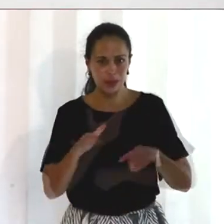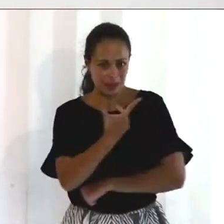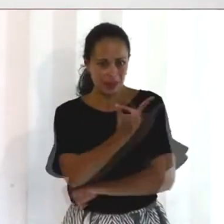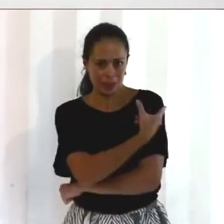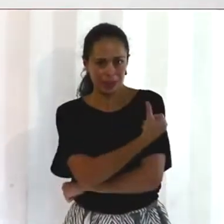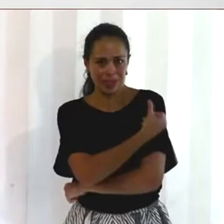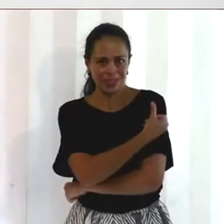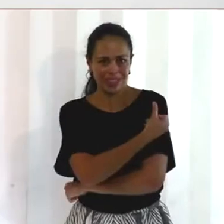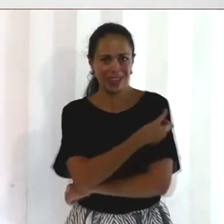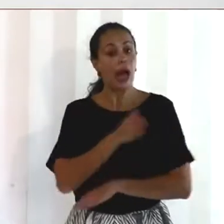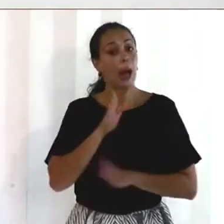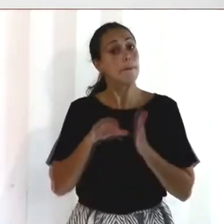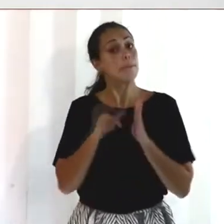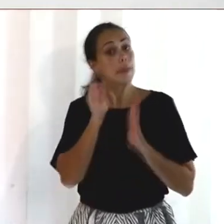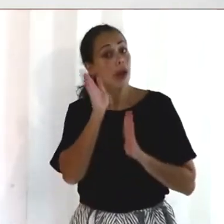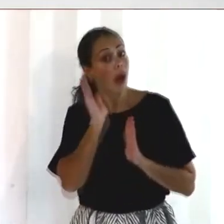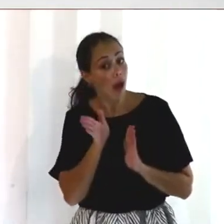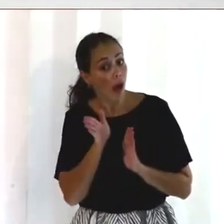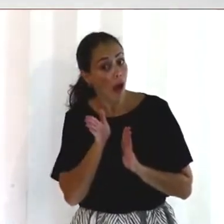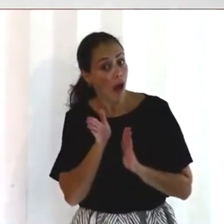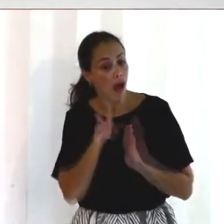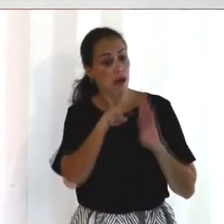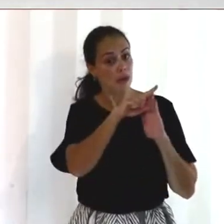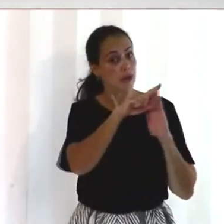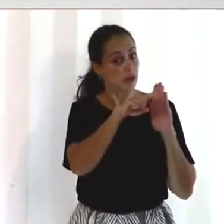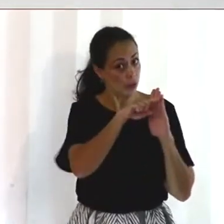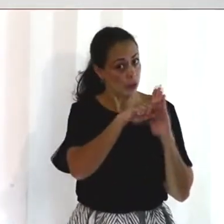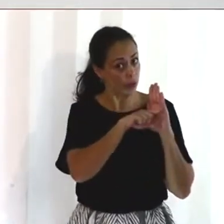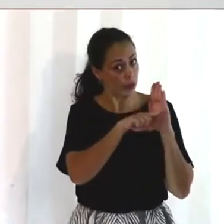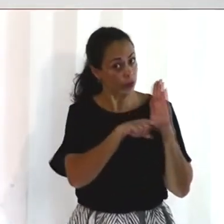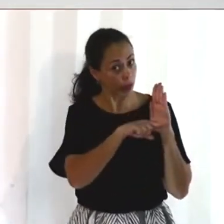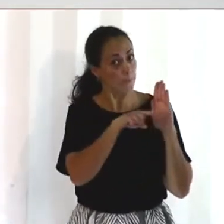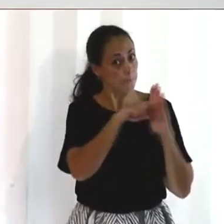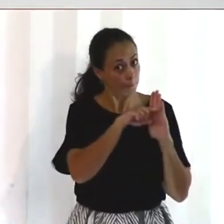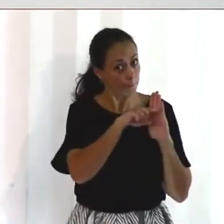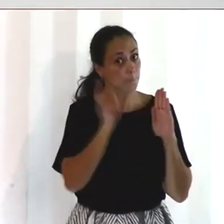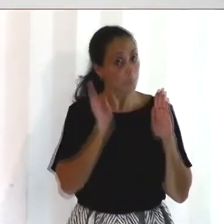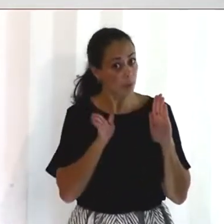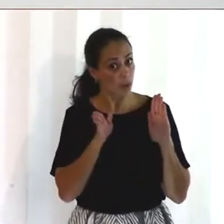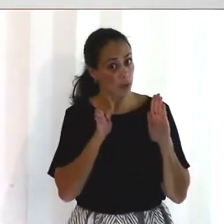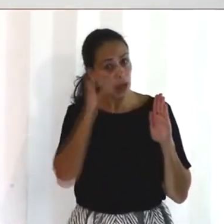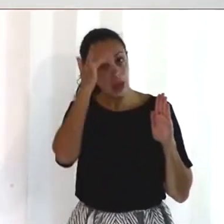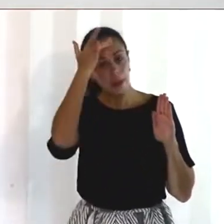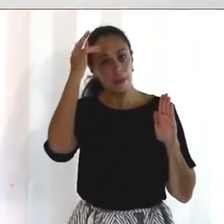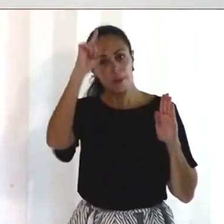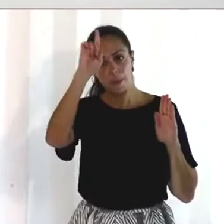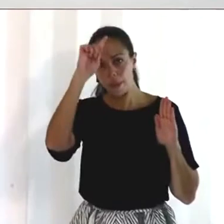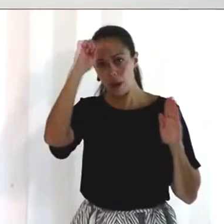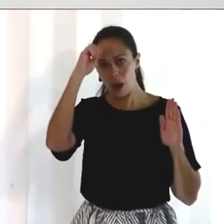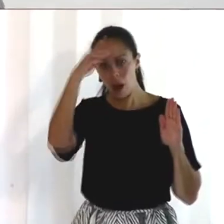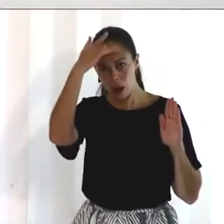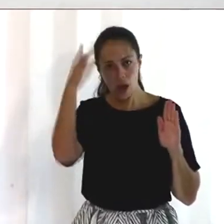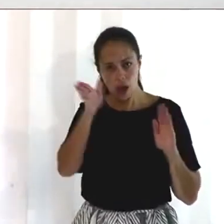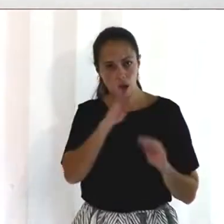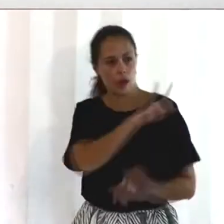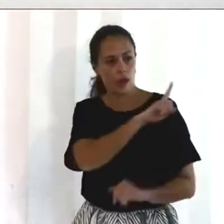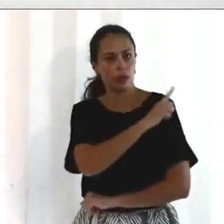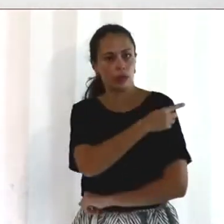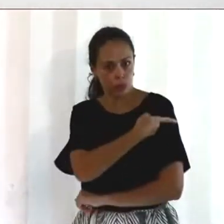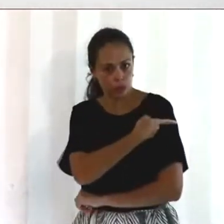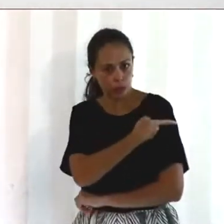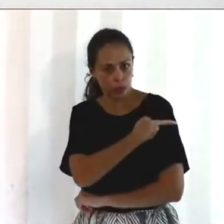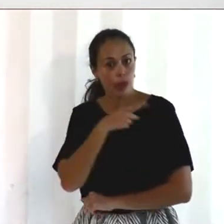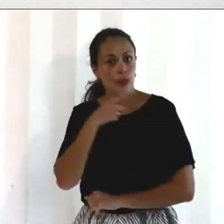Meu Deus, eles não ouviram que é para grupo de risco? E pessoal que está trabalhando na